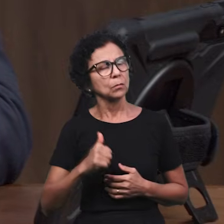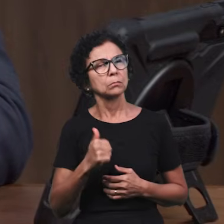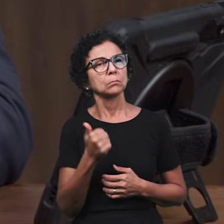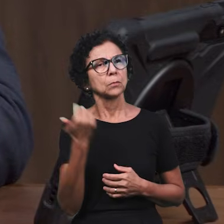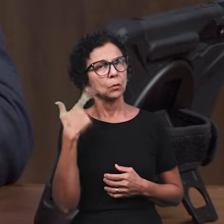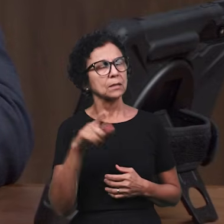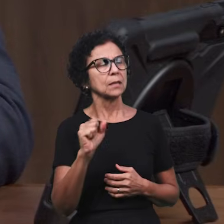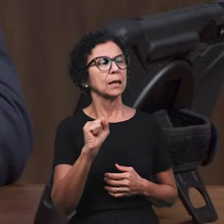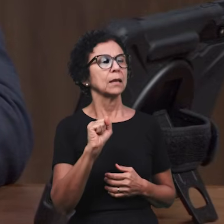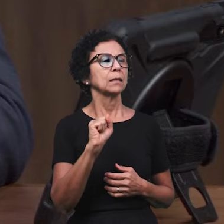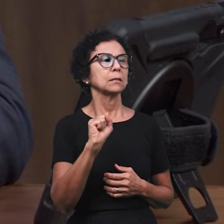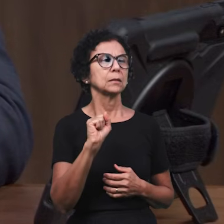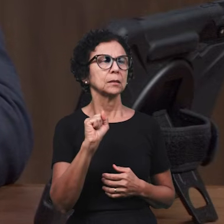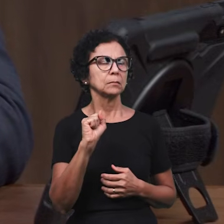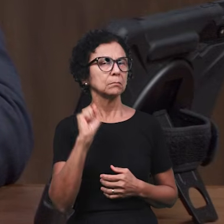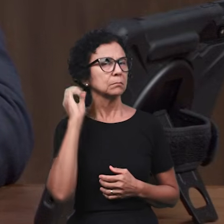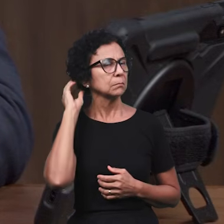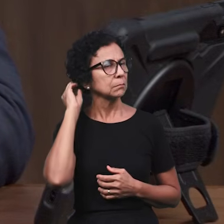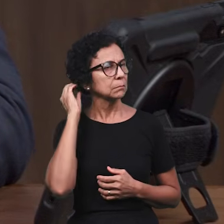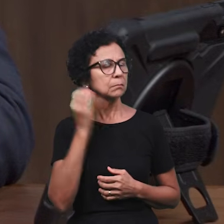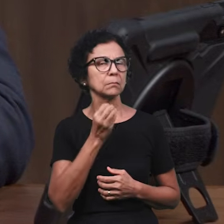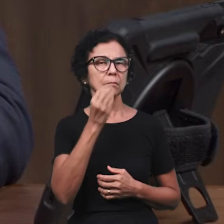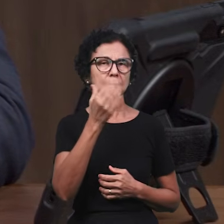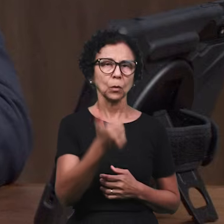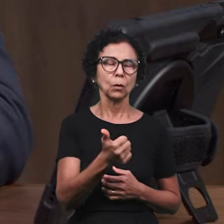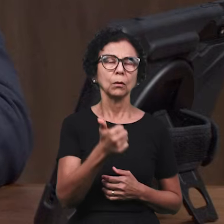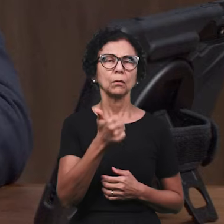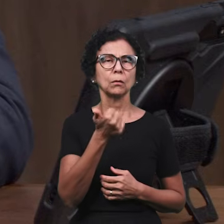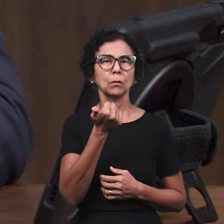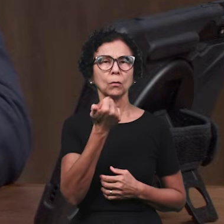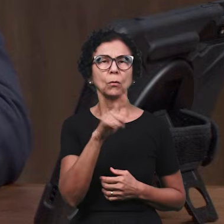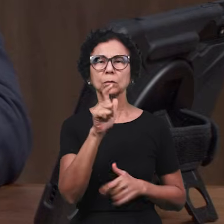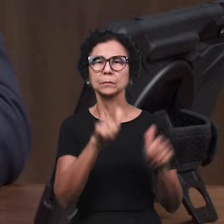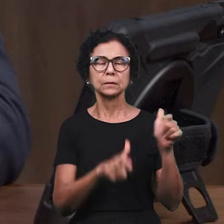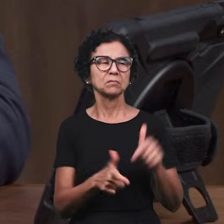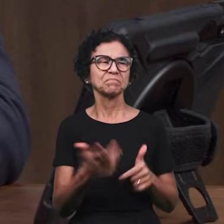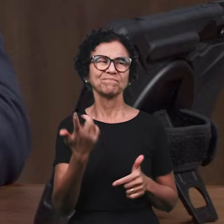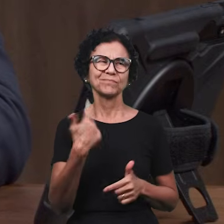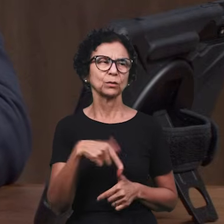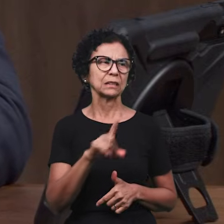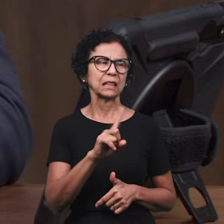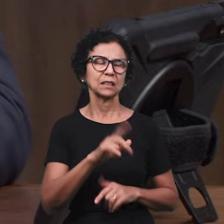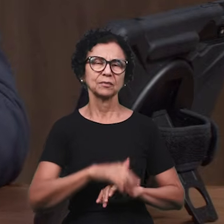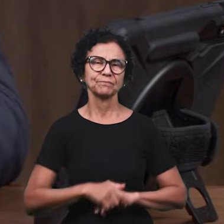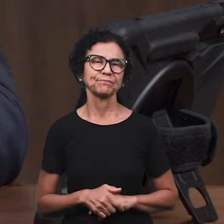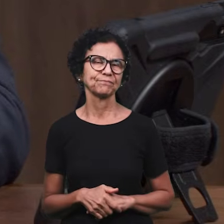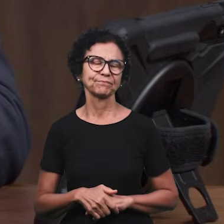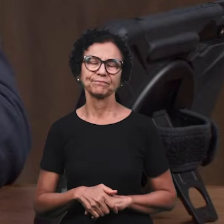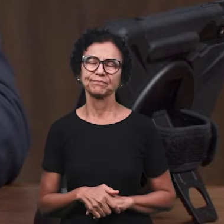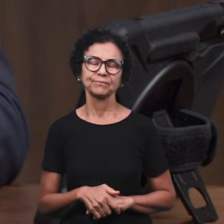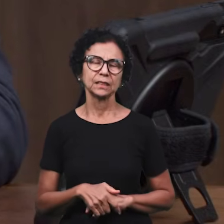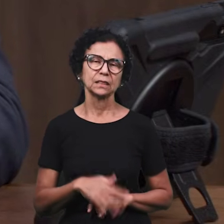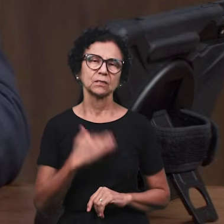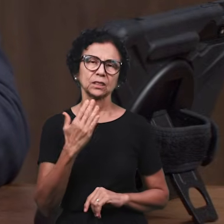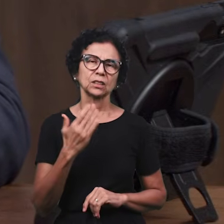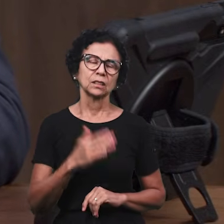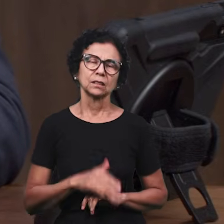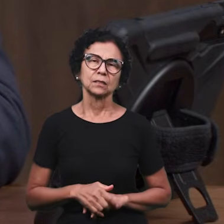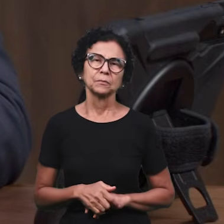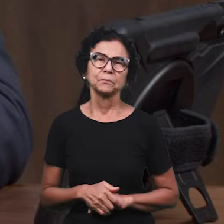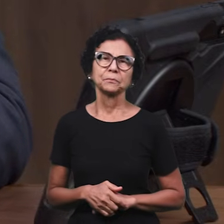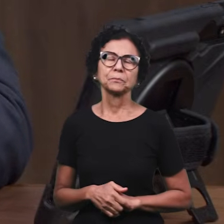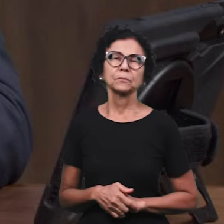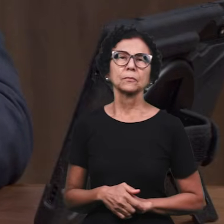né? Como é que você faz essa avaliação ali dentro do consultório? Ou existe um preparo